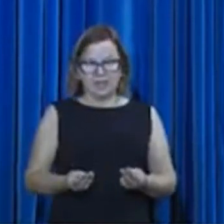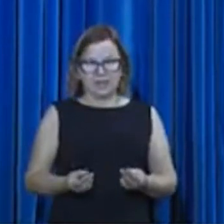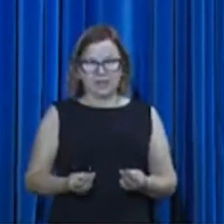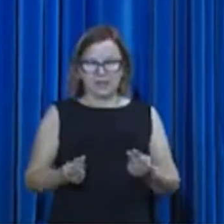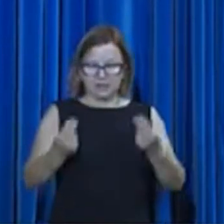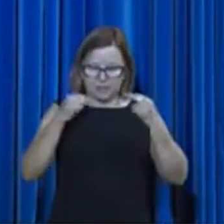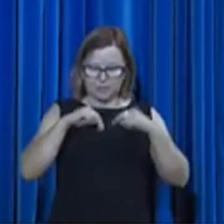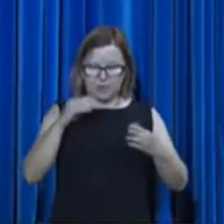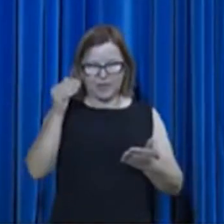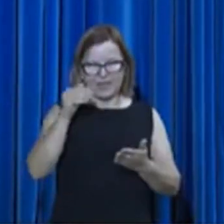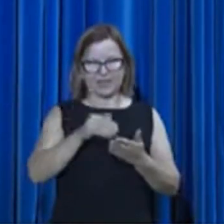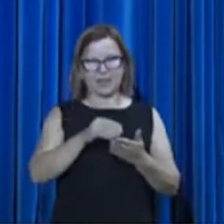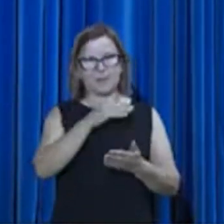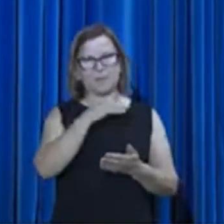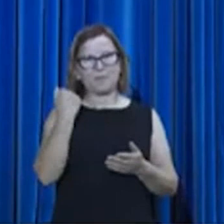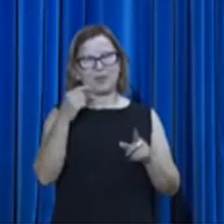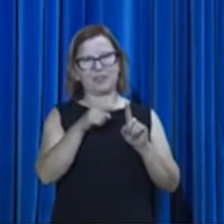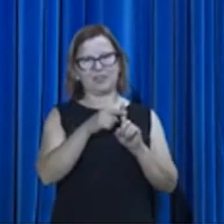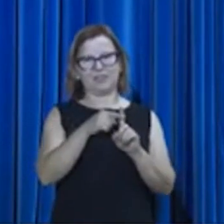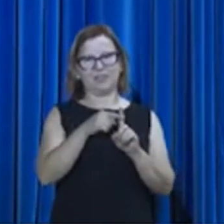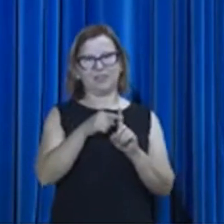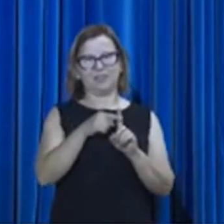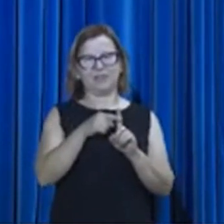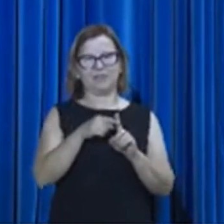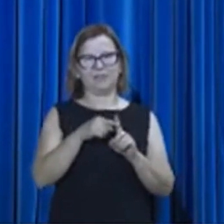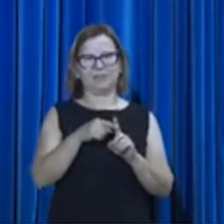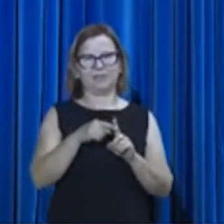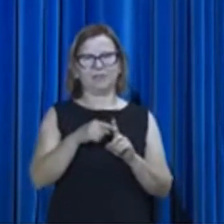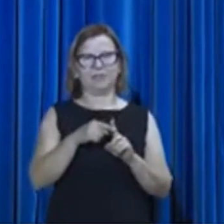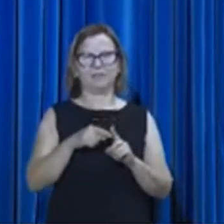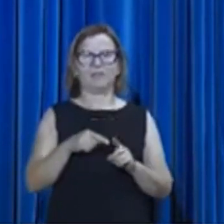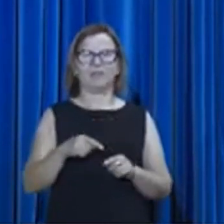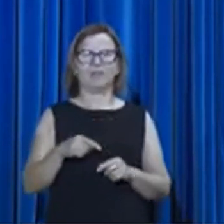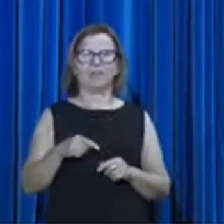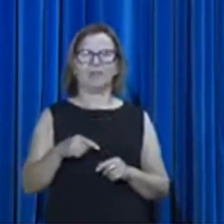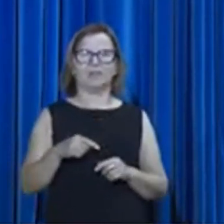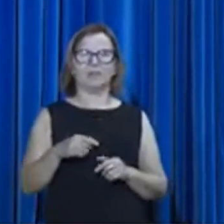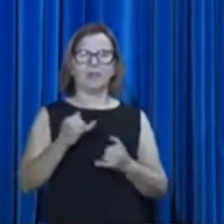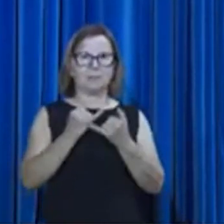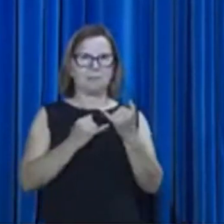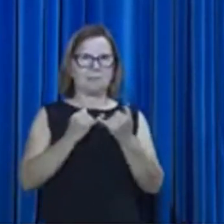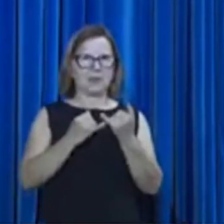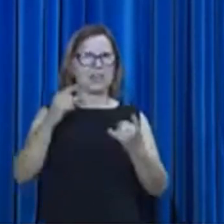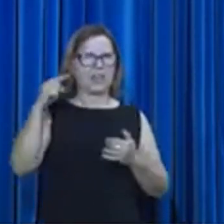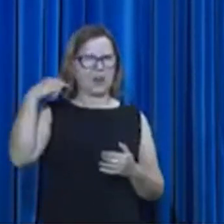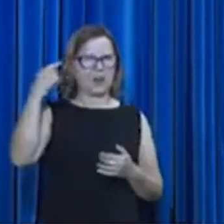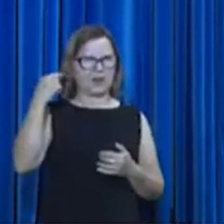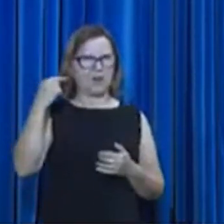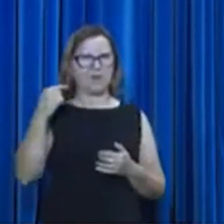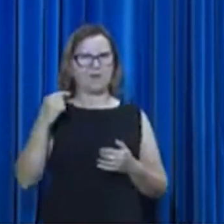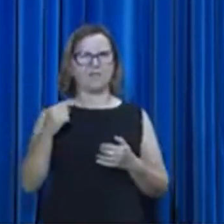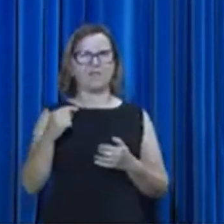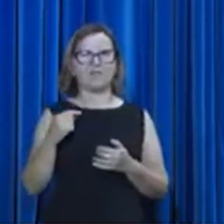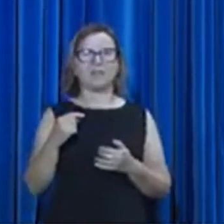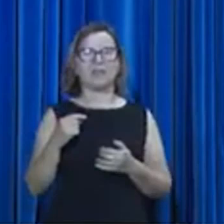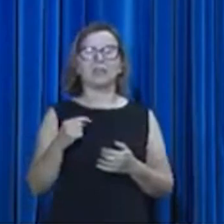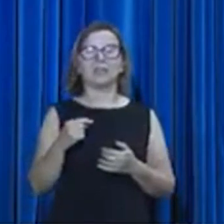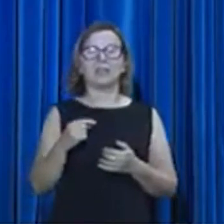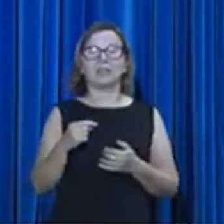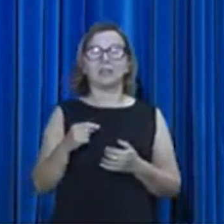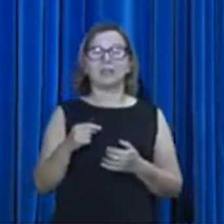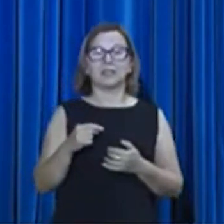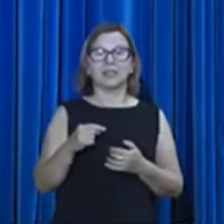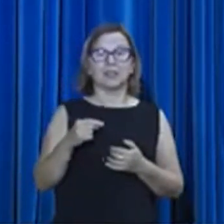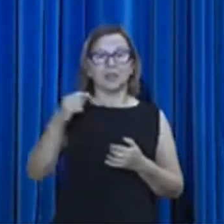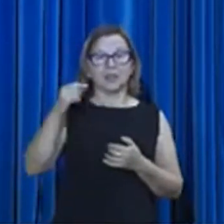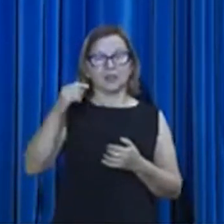morte de cruz. A loucura ininteligível para esse mundo onde o Senhor dos senhores e Rei dos